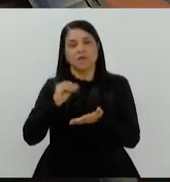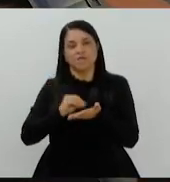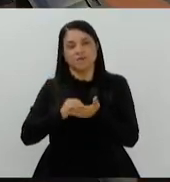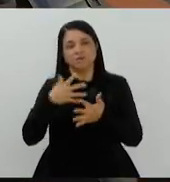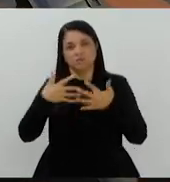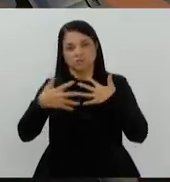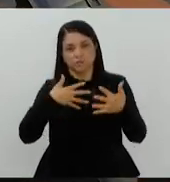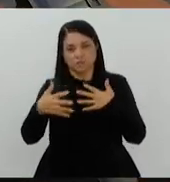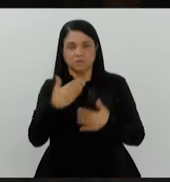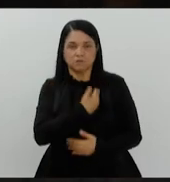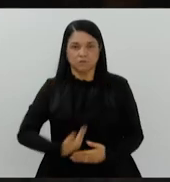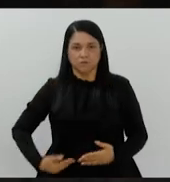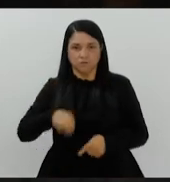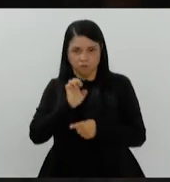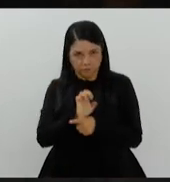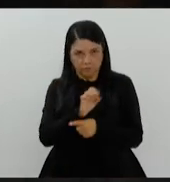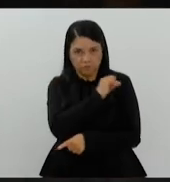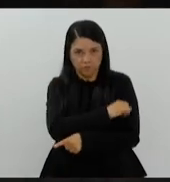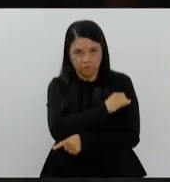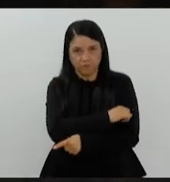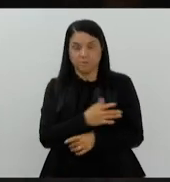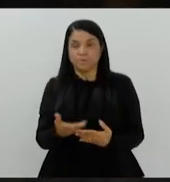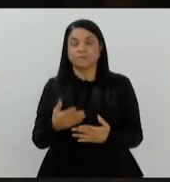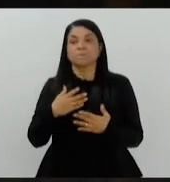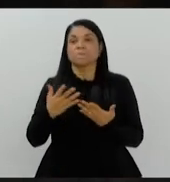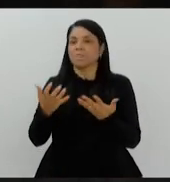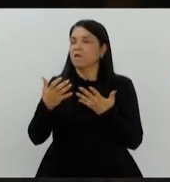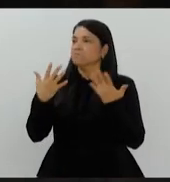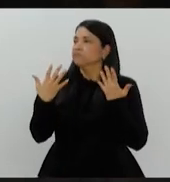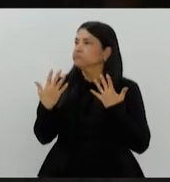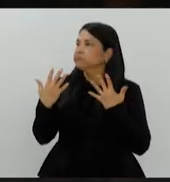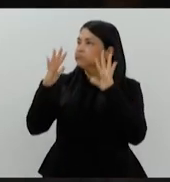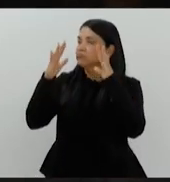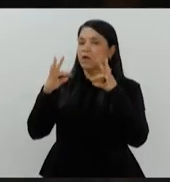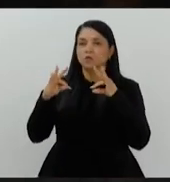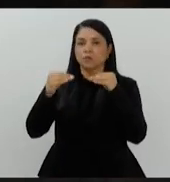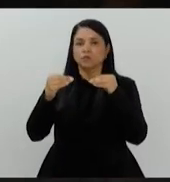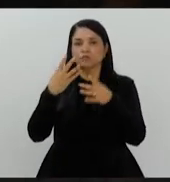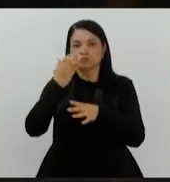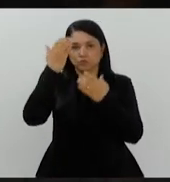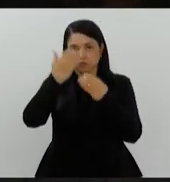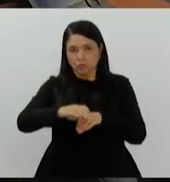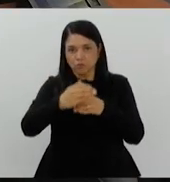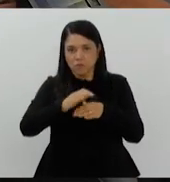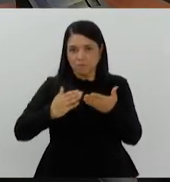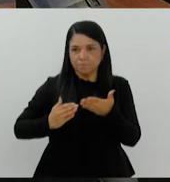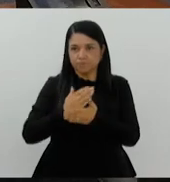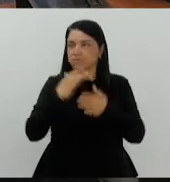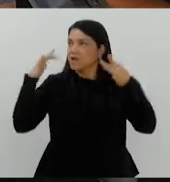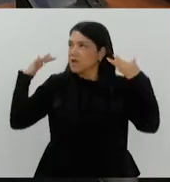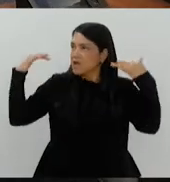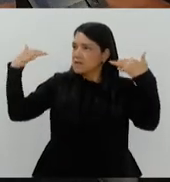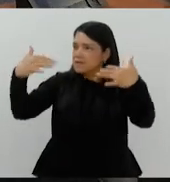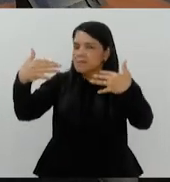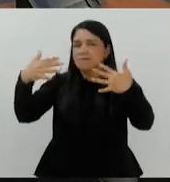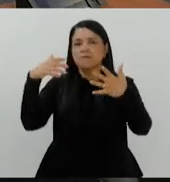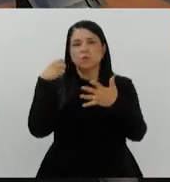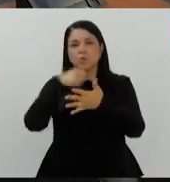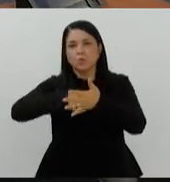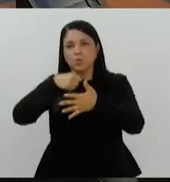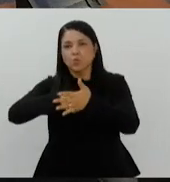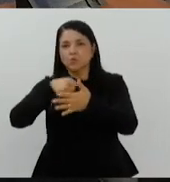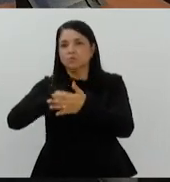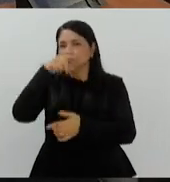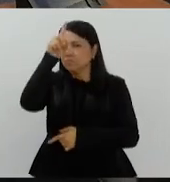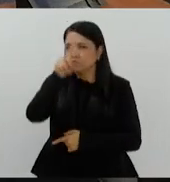presidente. Obrigado. Queria saudar todos os concursados que estão aí nas galerias, na luta, aí pelos